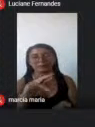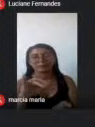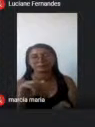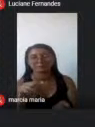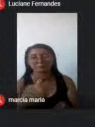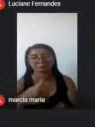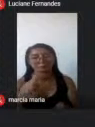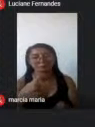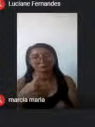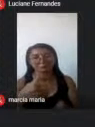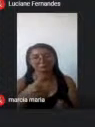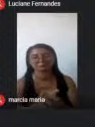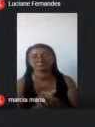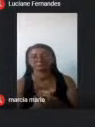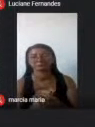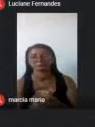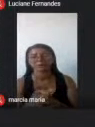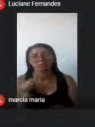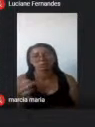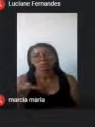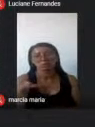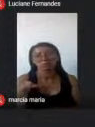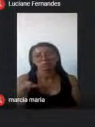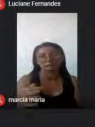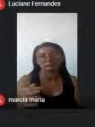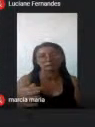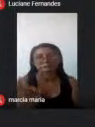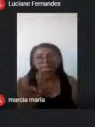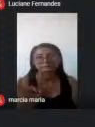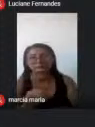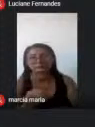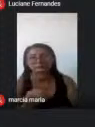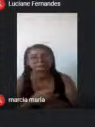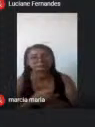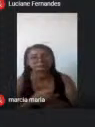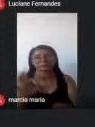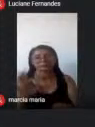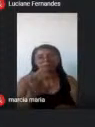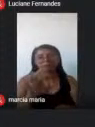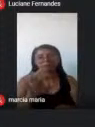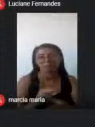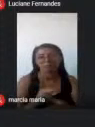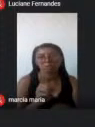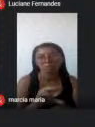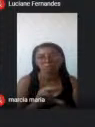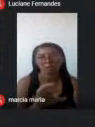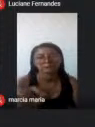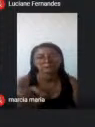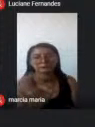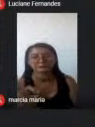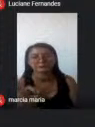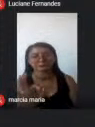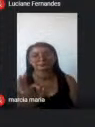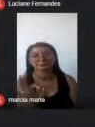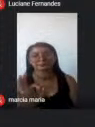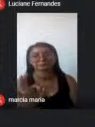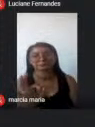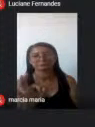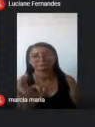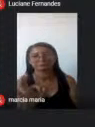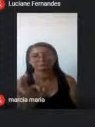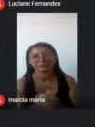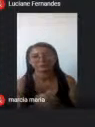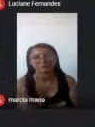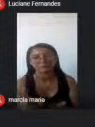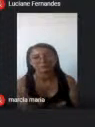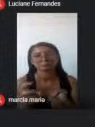dói, não coça, não sai secreção, bordas regulares, enfim, não interfere na